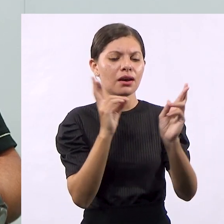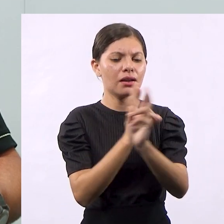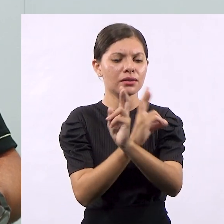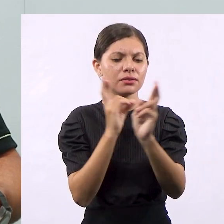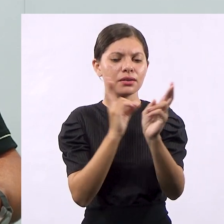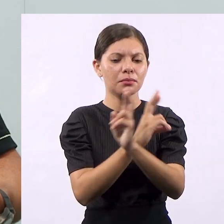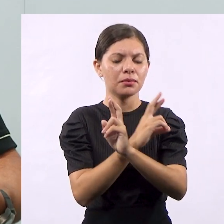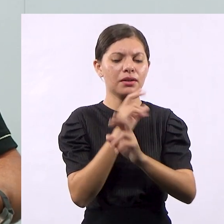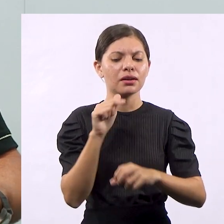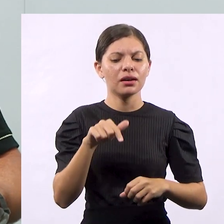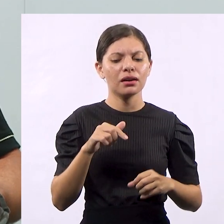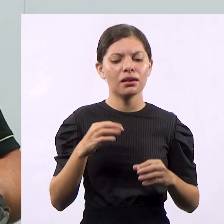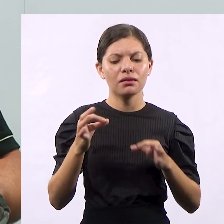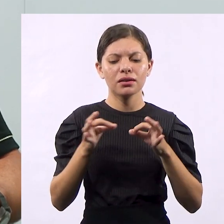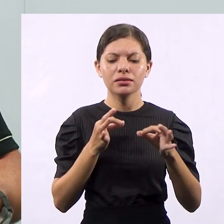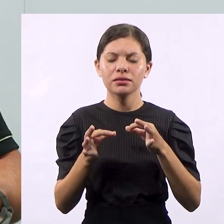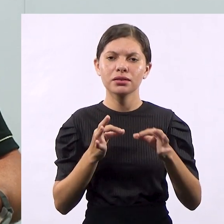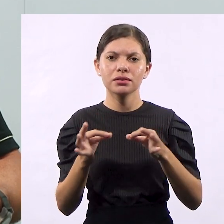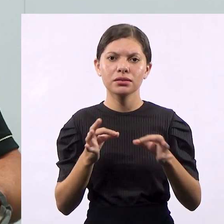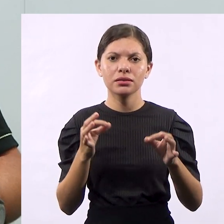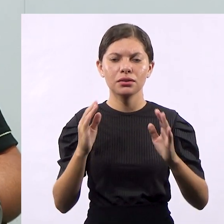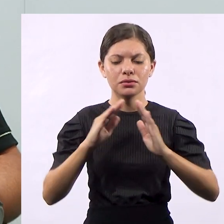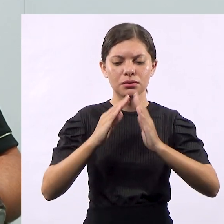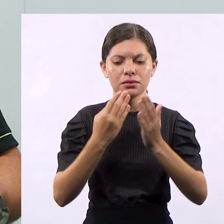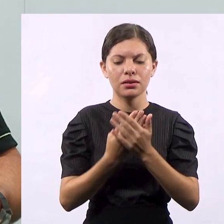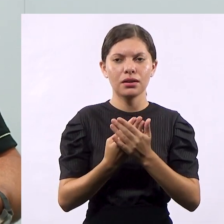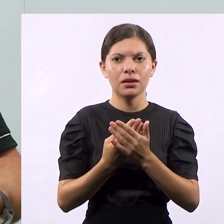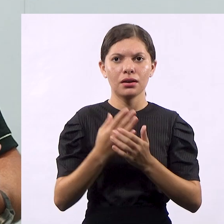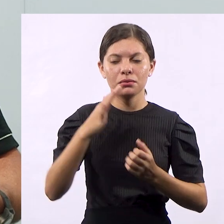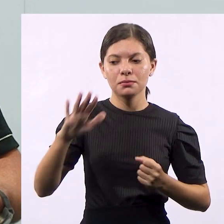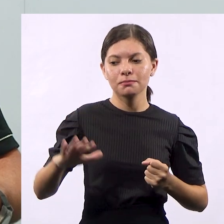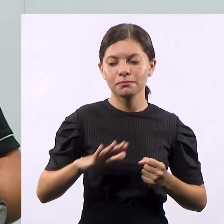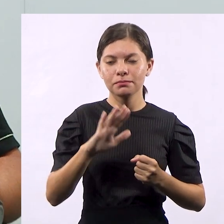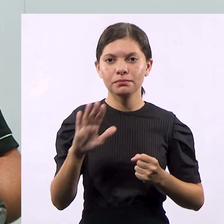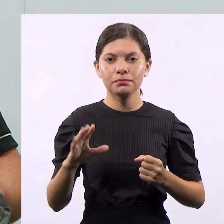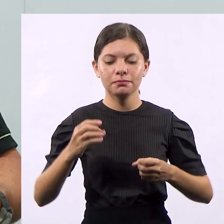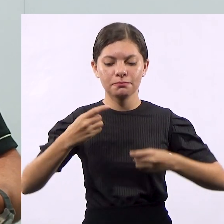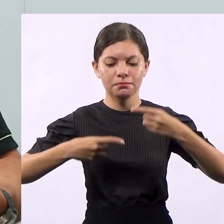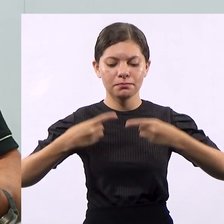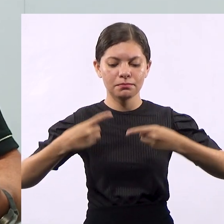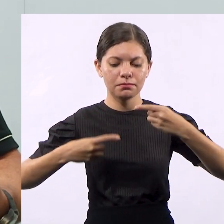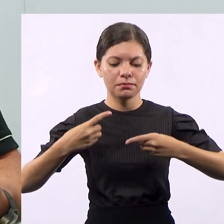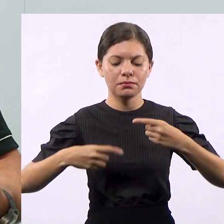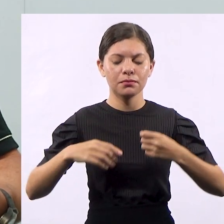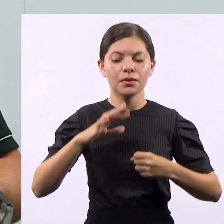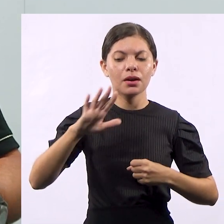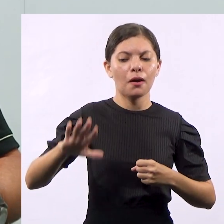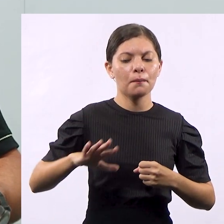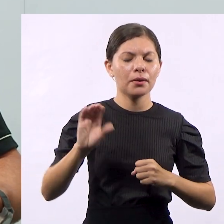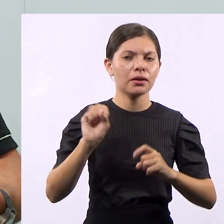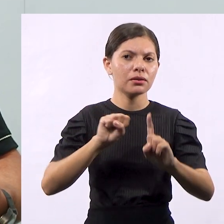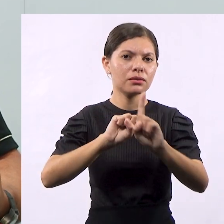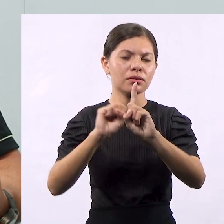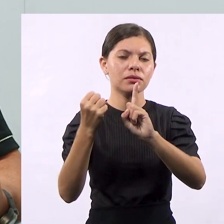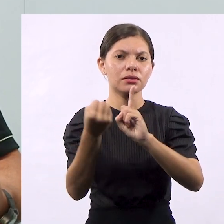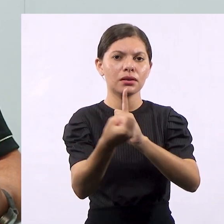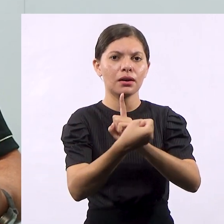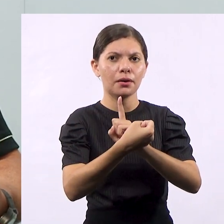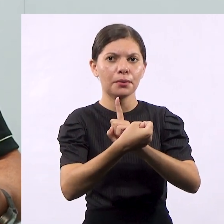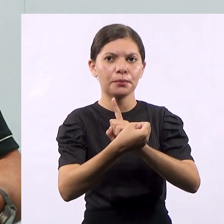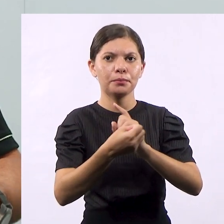relacionamentos externos daquela organização escolar com o ambiente político, com o ambiente social, né, com as organizações